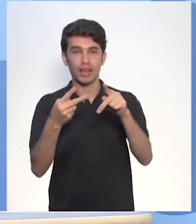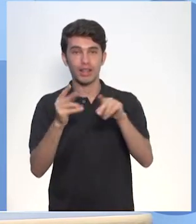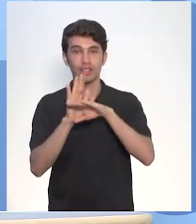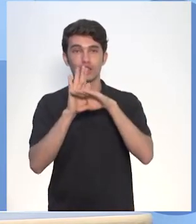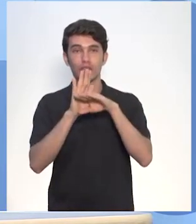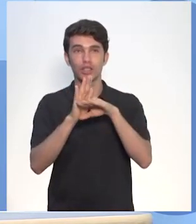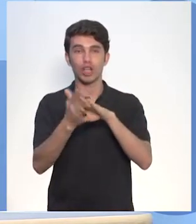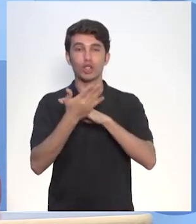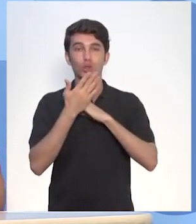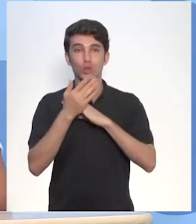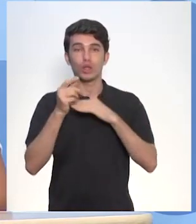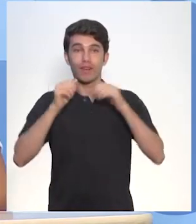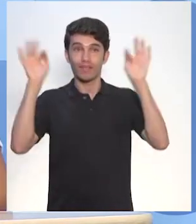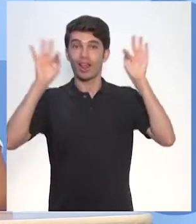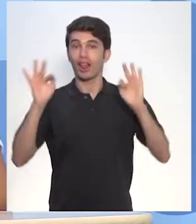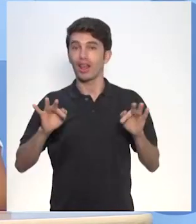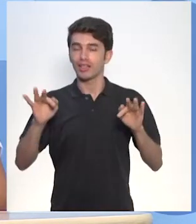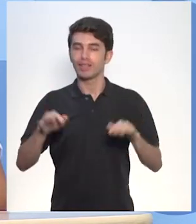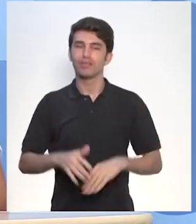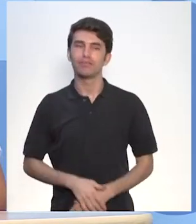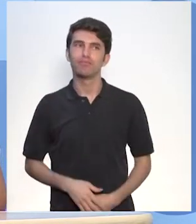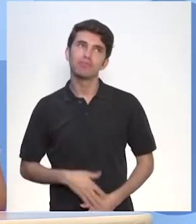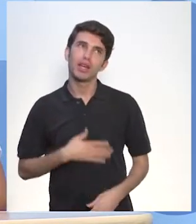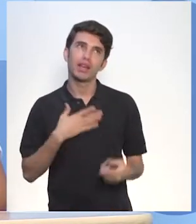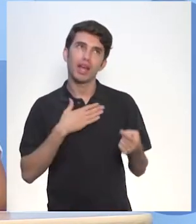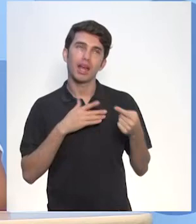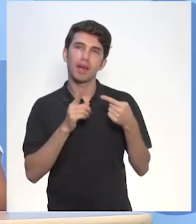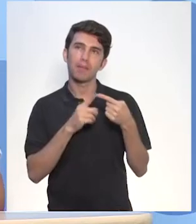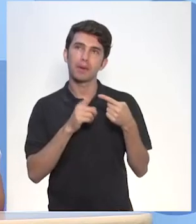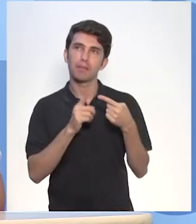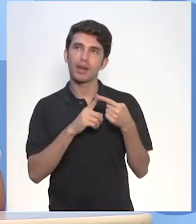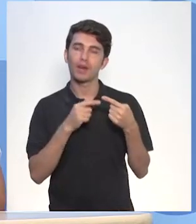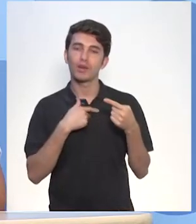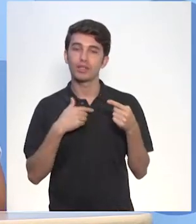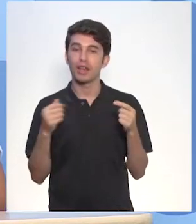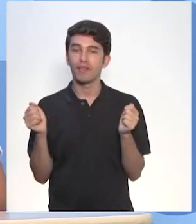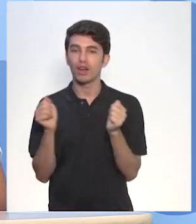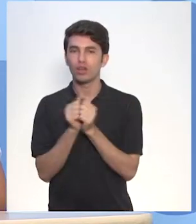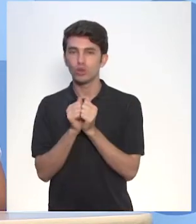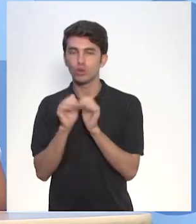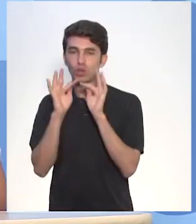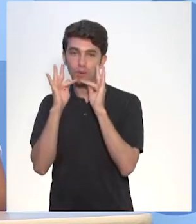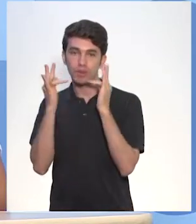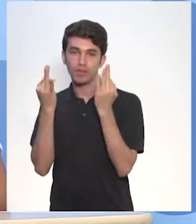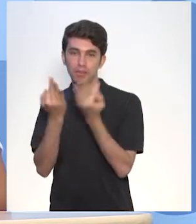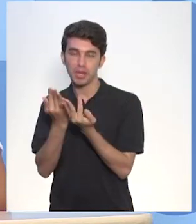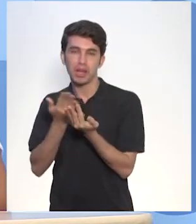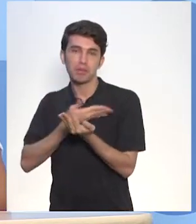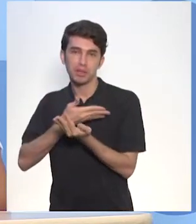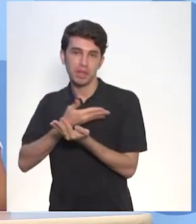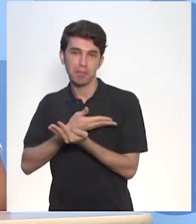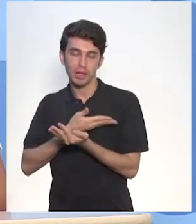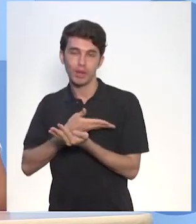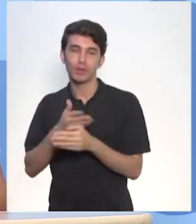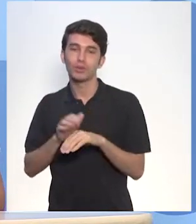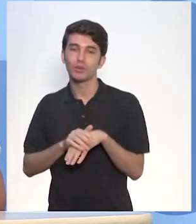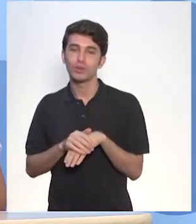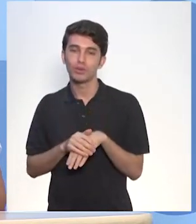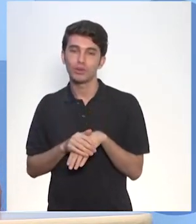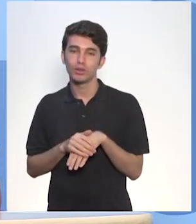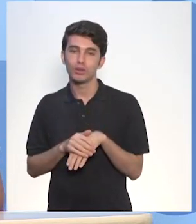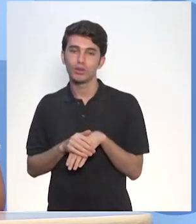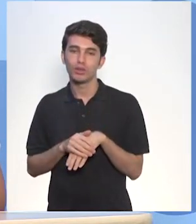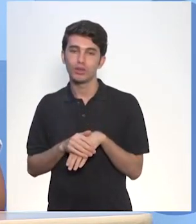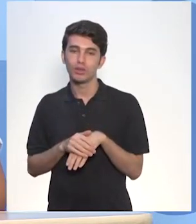alegre. A primeira coisa que me faz ficar alegre é ficar com a minha família, com os meus amigos, e